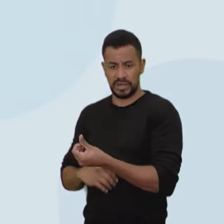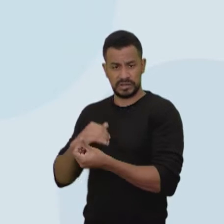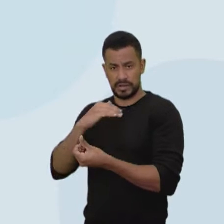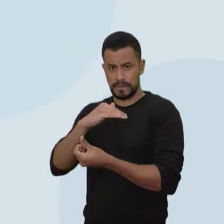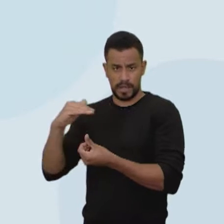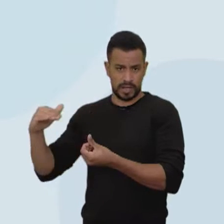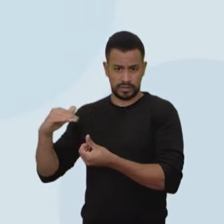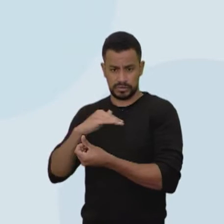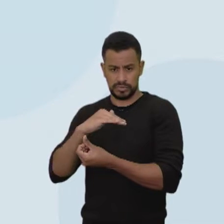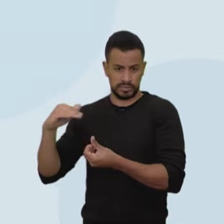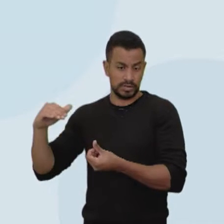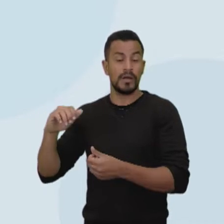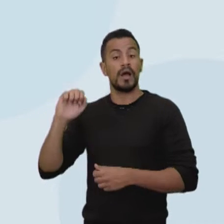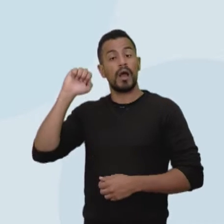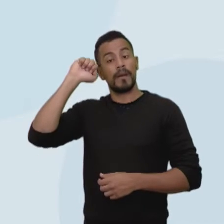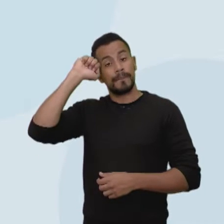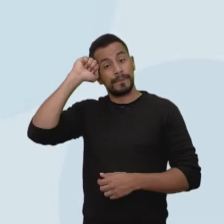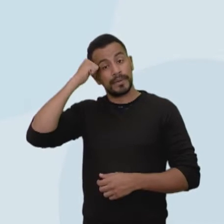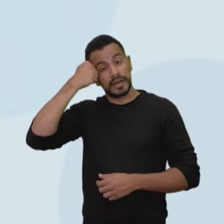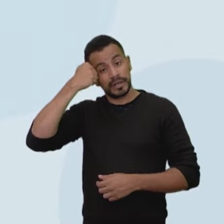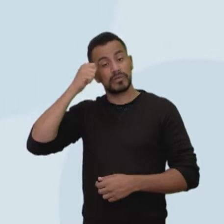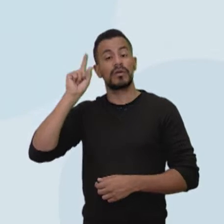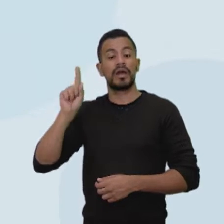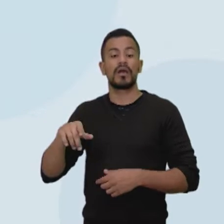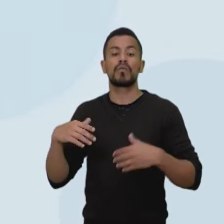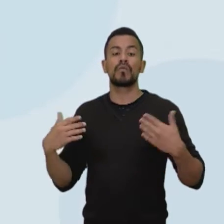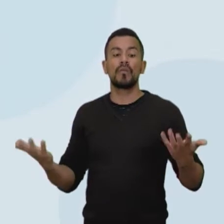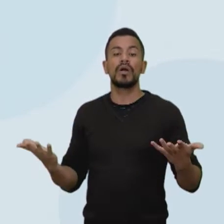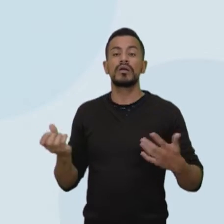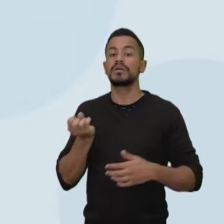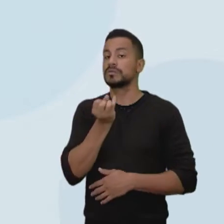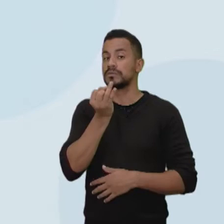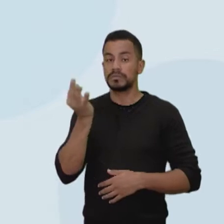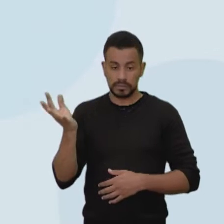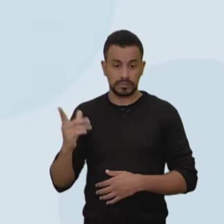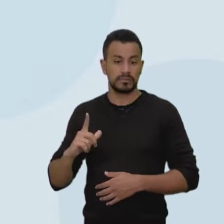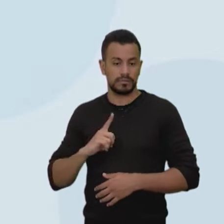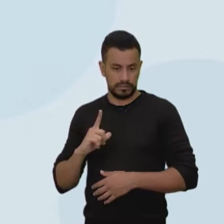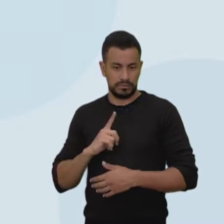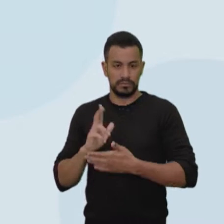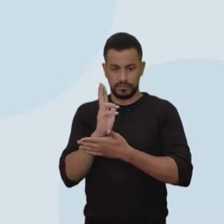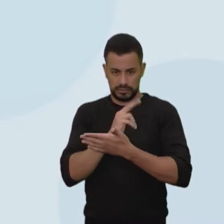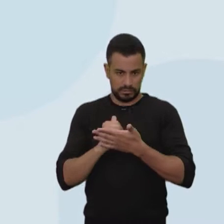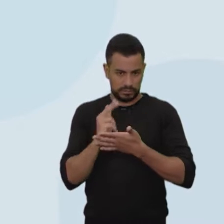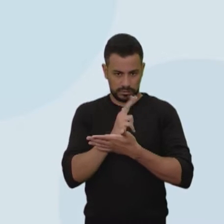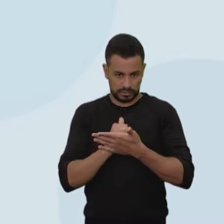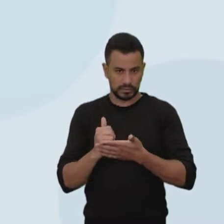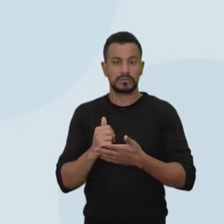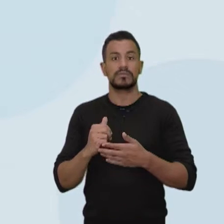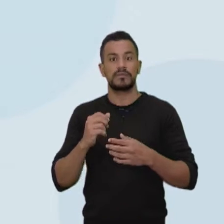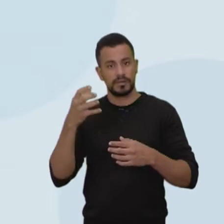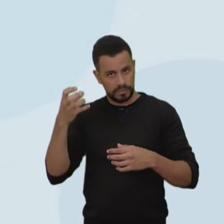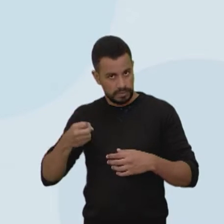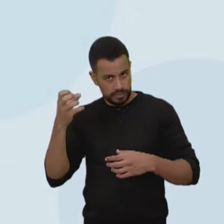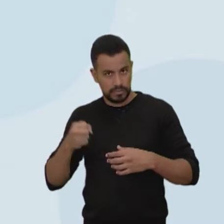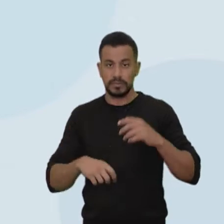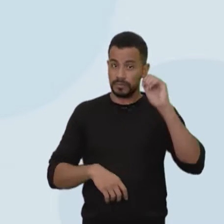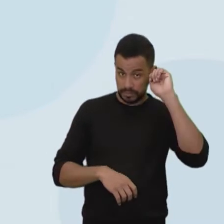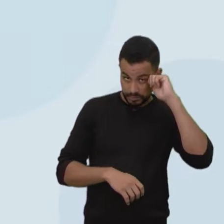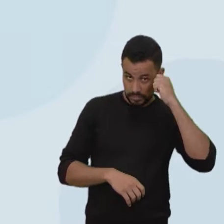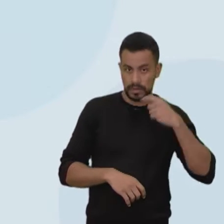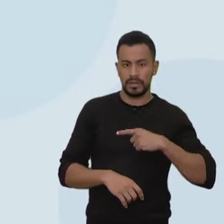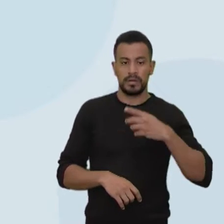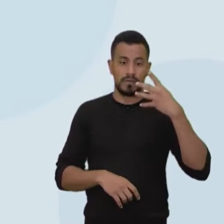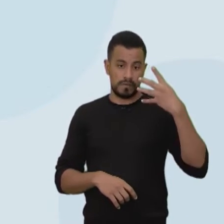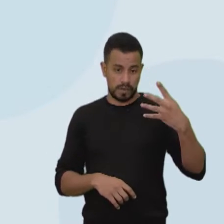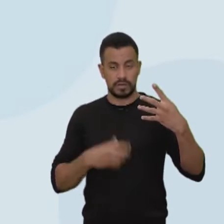preto corresponde a que fração da figura? Então a gente tem uma figura aí pintada, né, onde a gente tem branco e preto. São 4